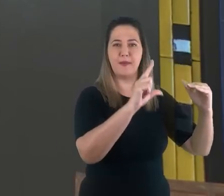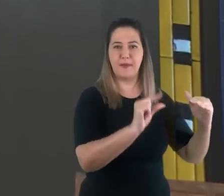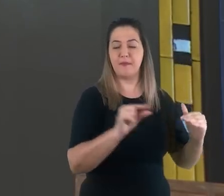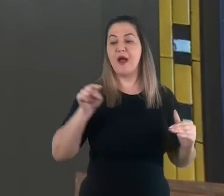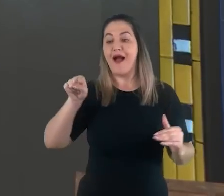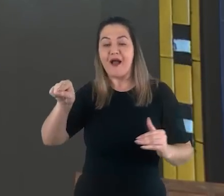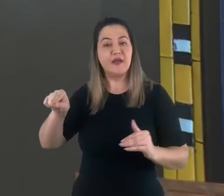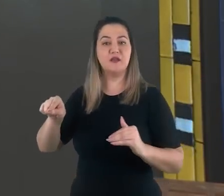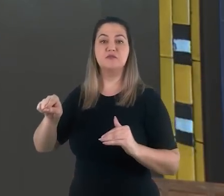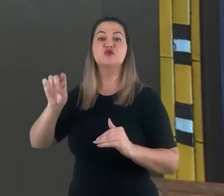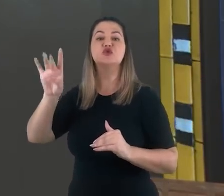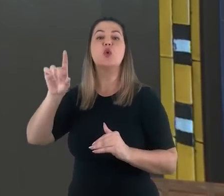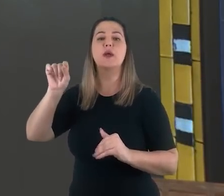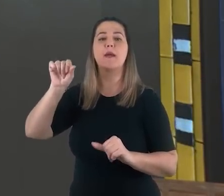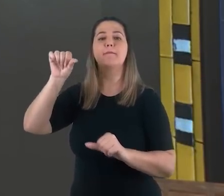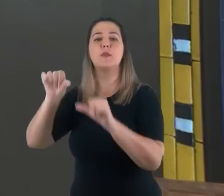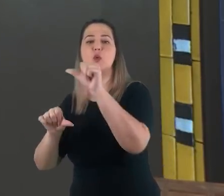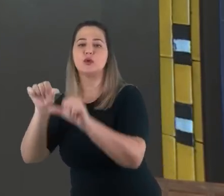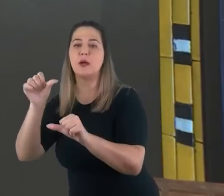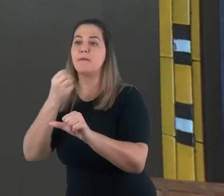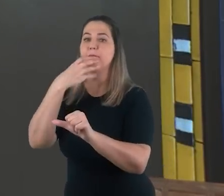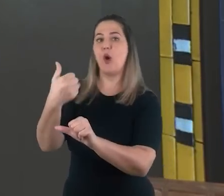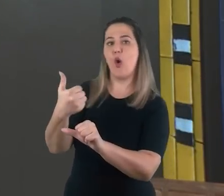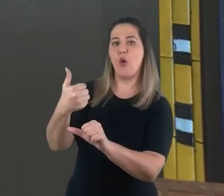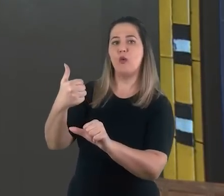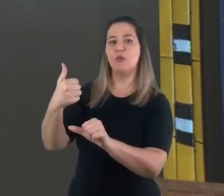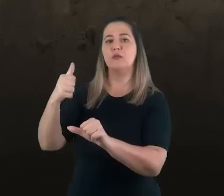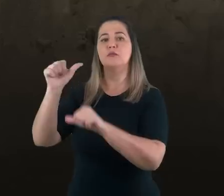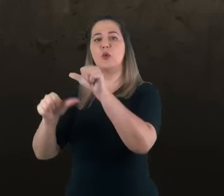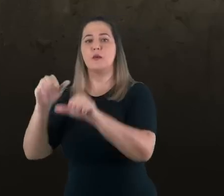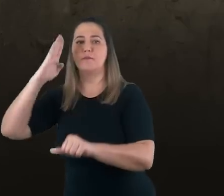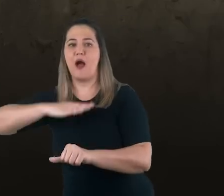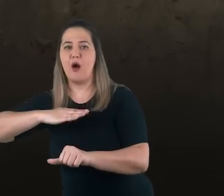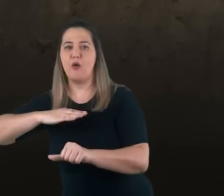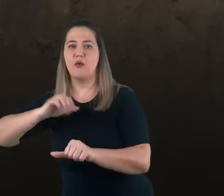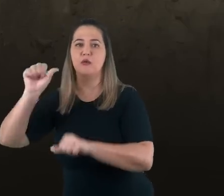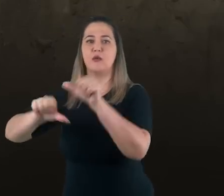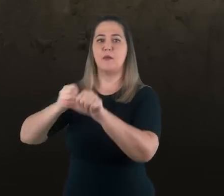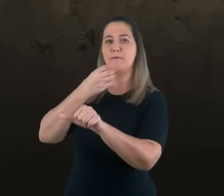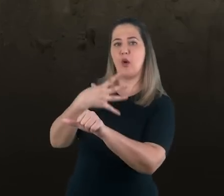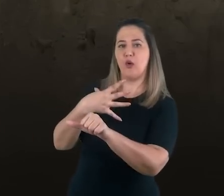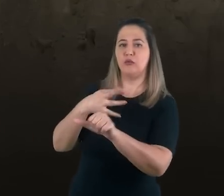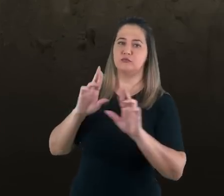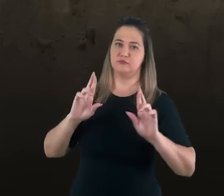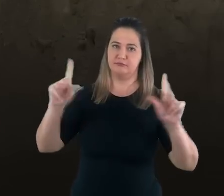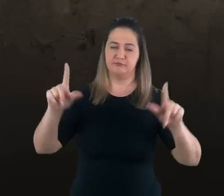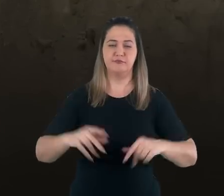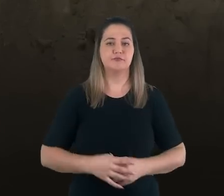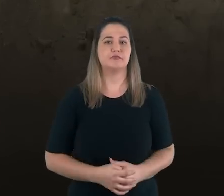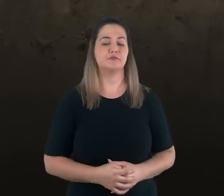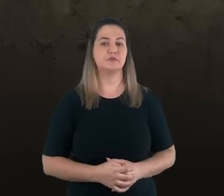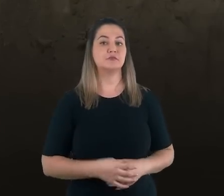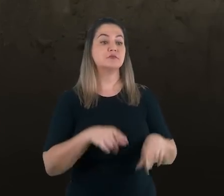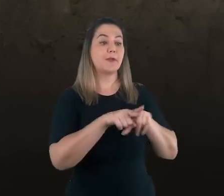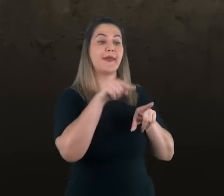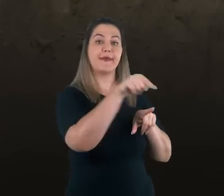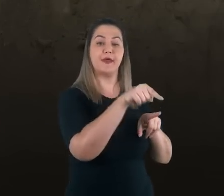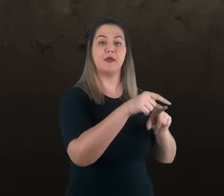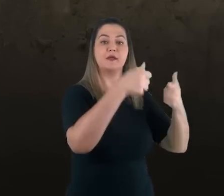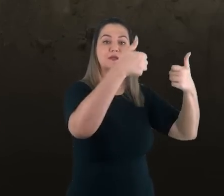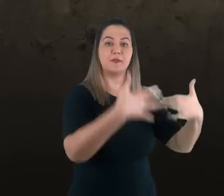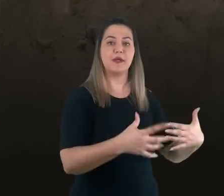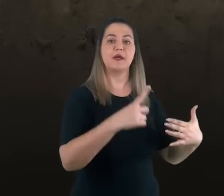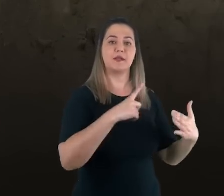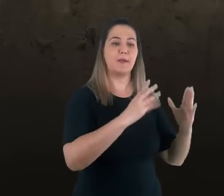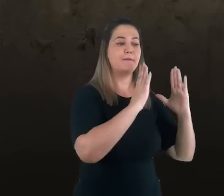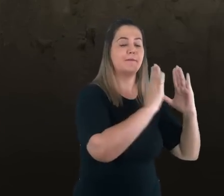não uma queda entre eles. Terceira diferença literária. Vários períodos de reinados de reis no texto babilônico,